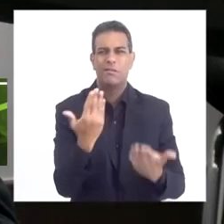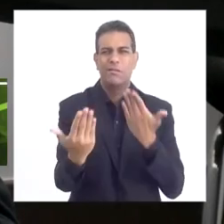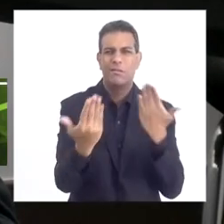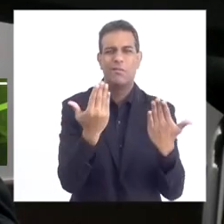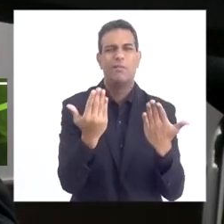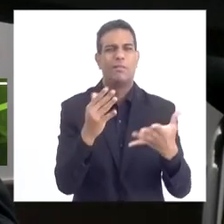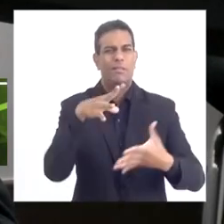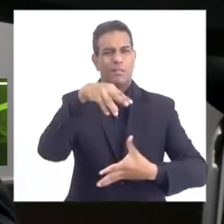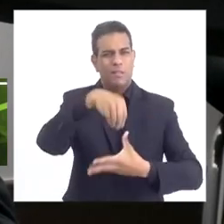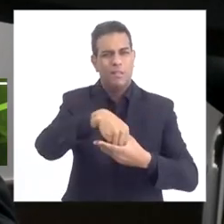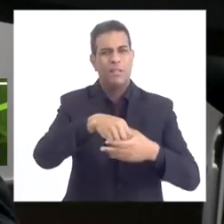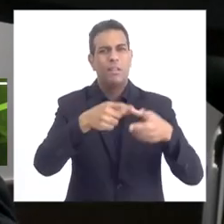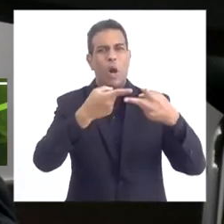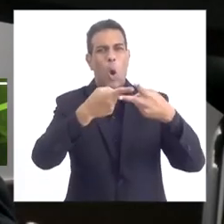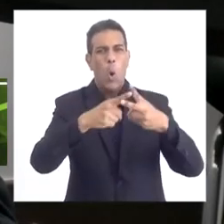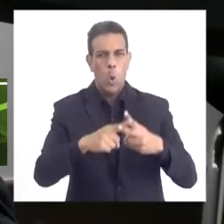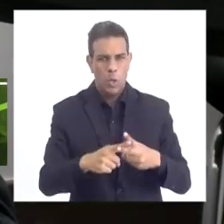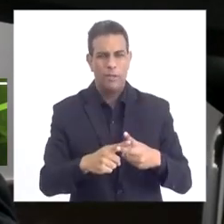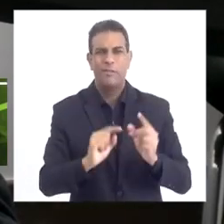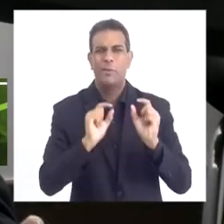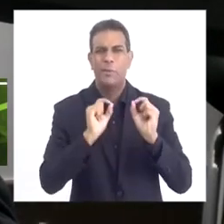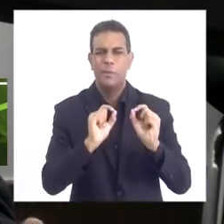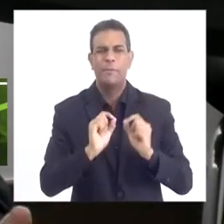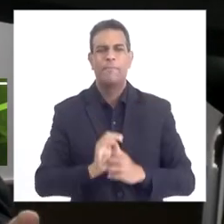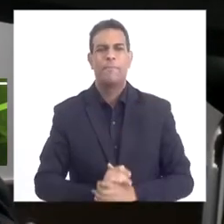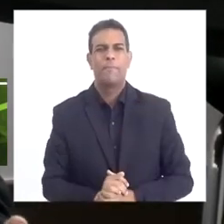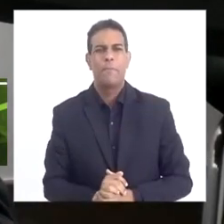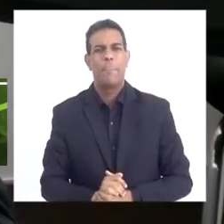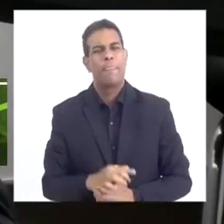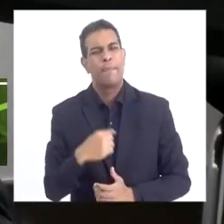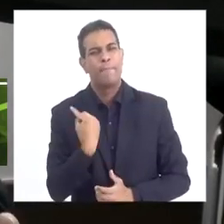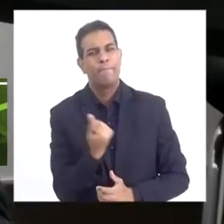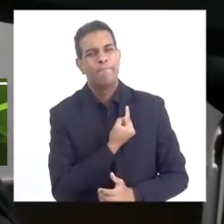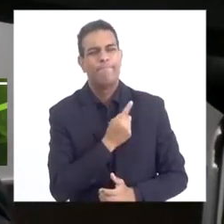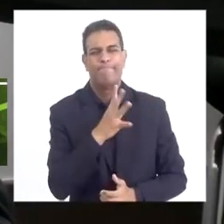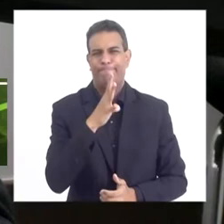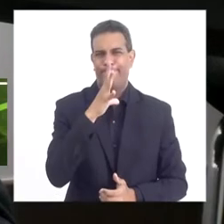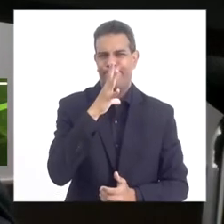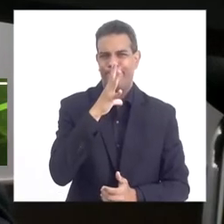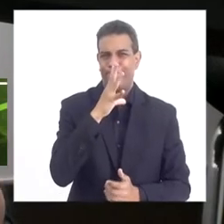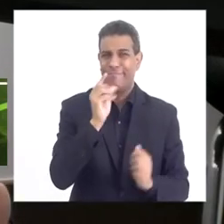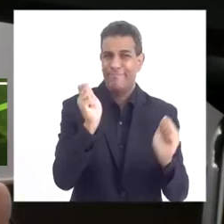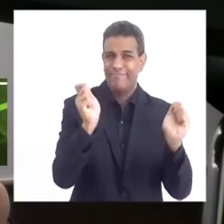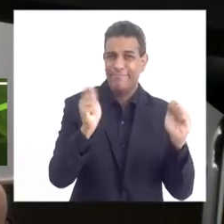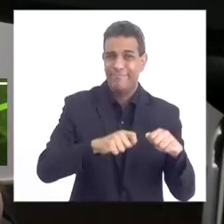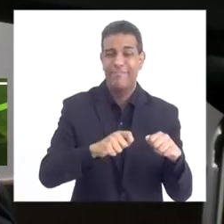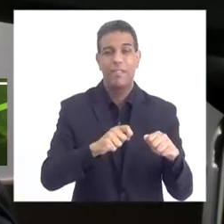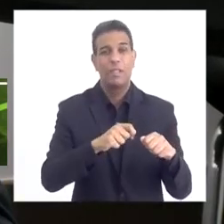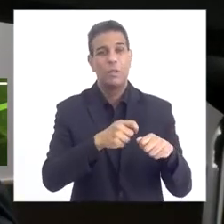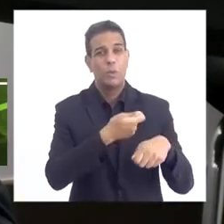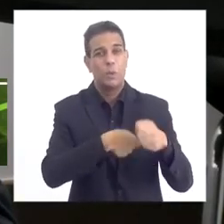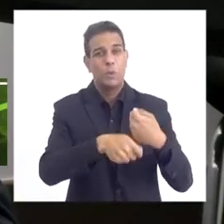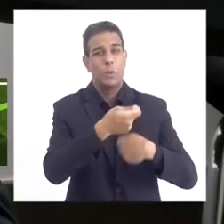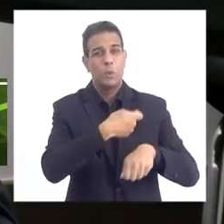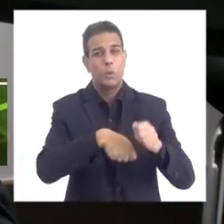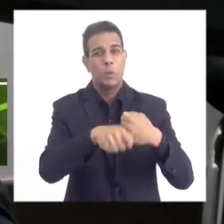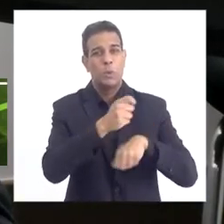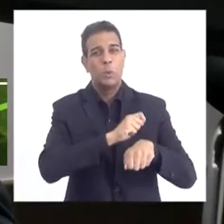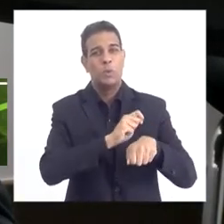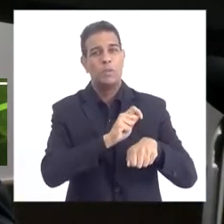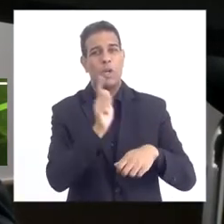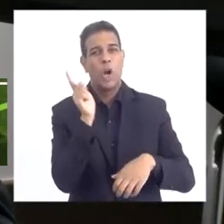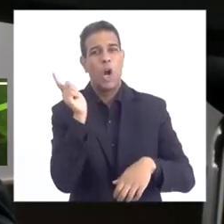estará corrigindo, porque aí a gente pode verificar mesmo se a economia começou a